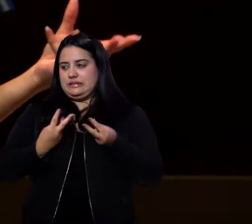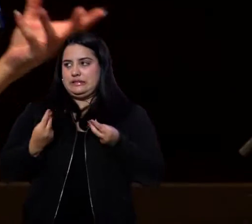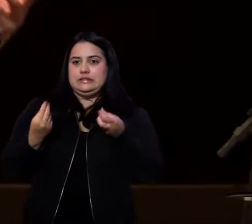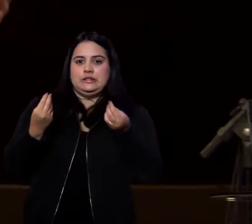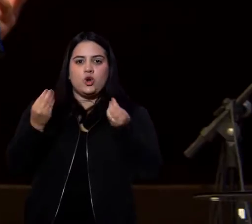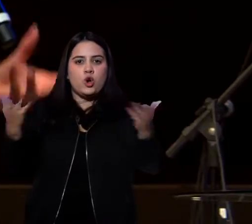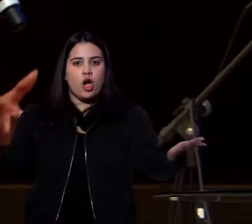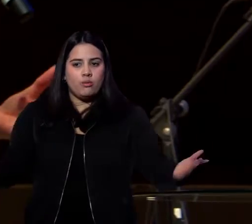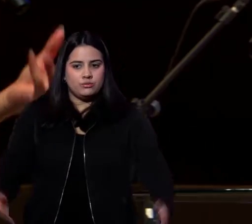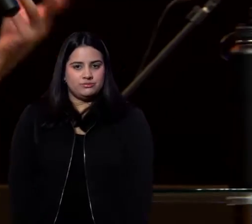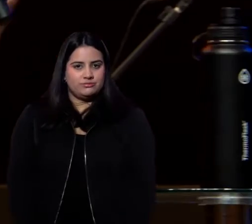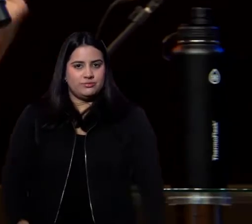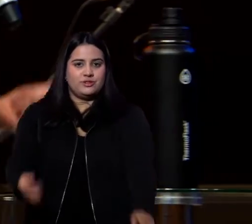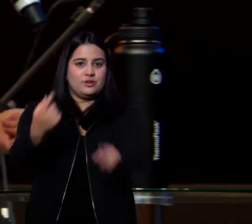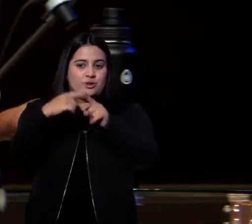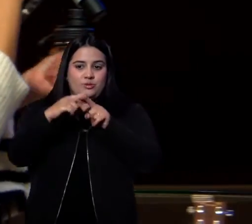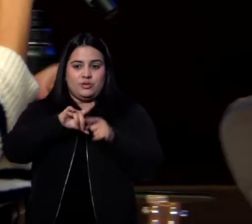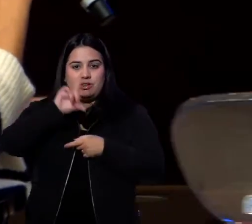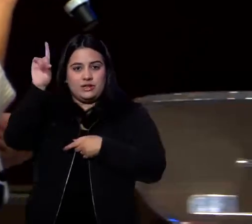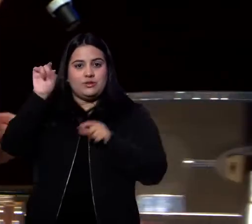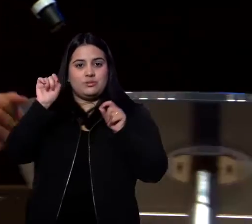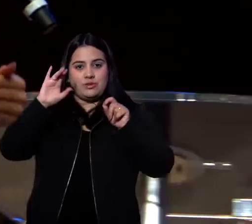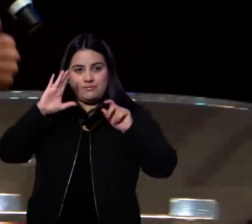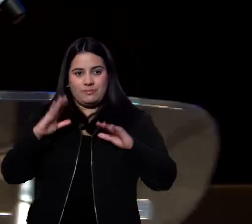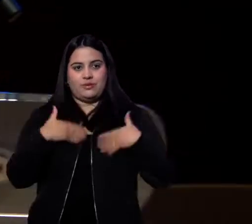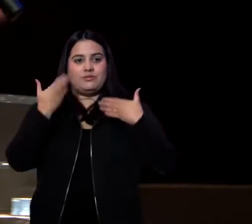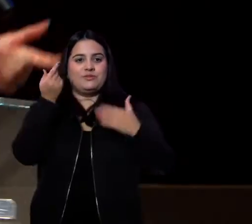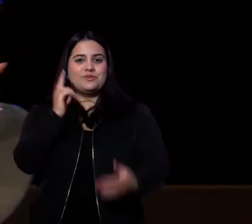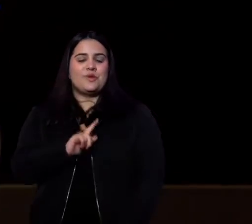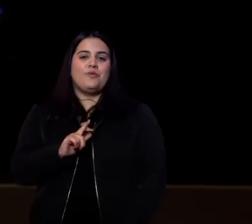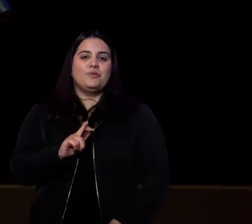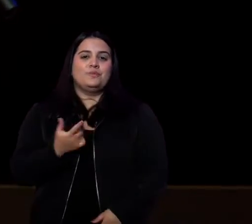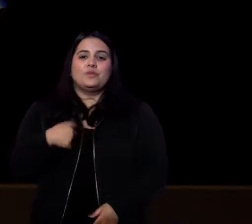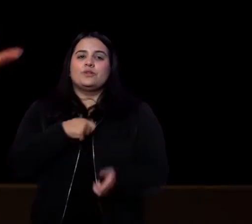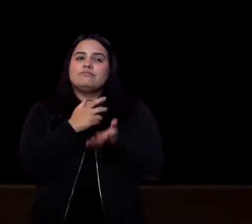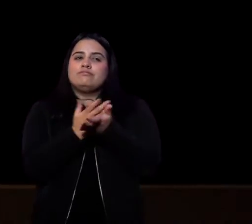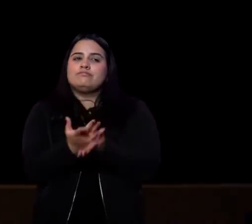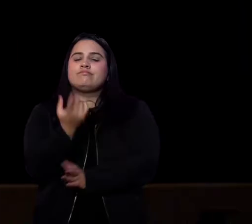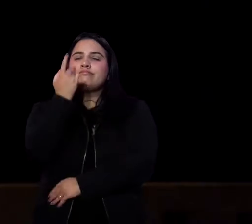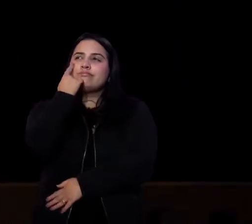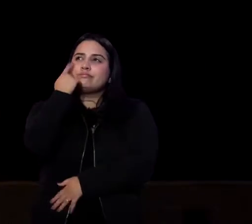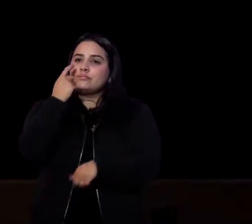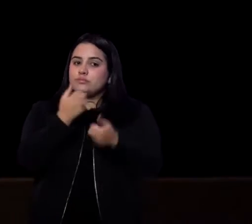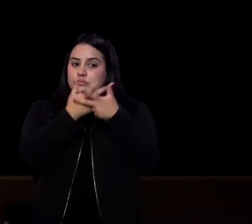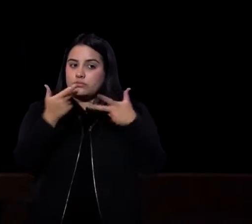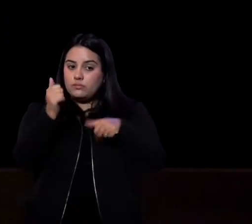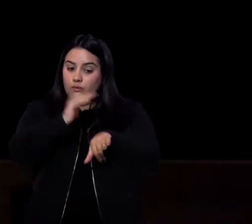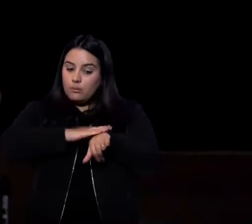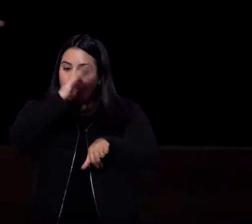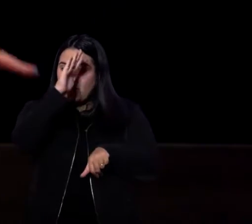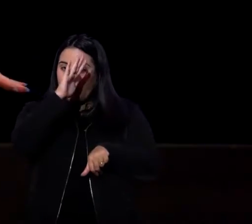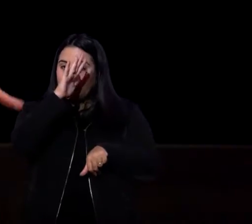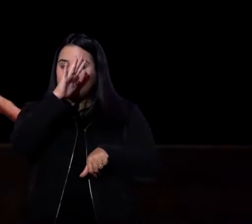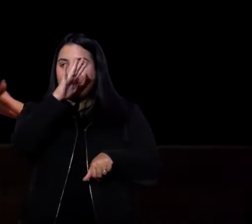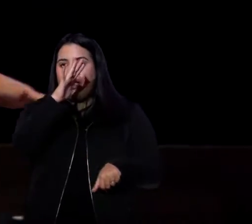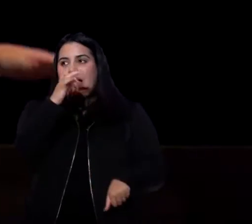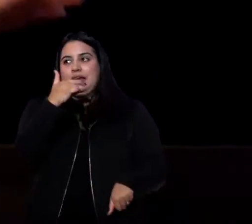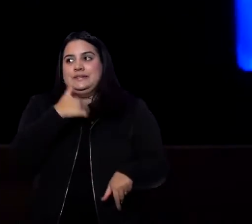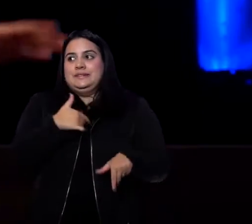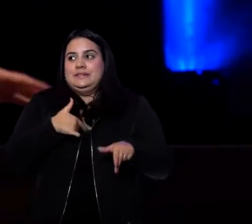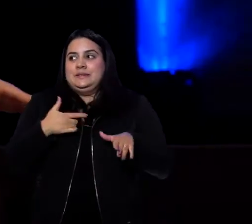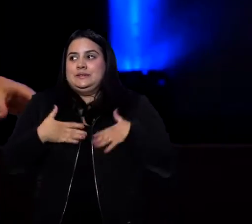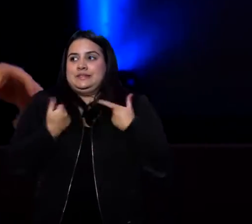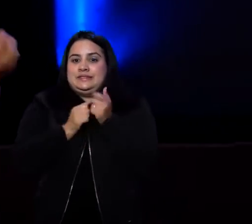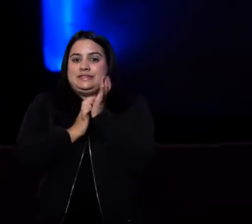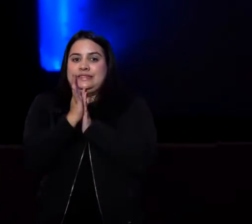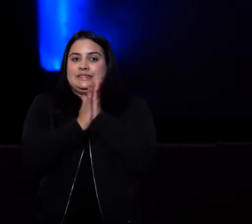Porque Deus sempre dá um jeito de nos surpreender. E quando a gente começa a pensar sobre coisas maiores, eu confesso que eu fico muito empolgada. Então foi um